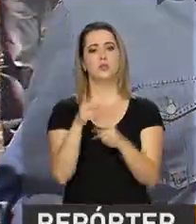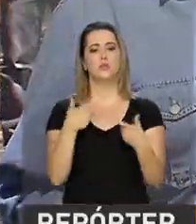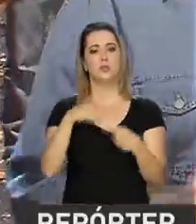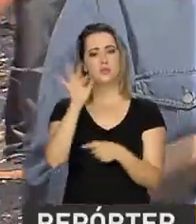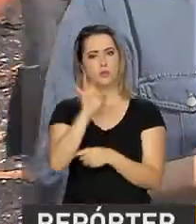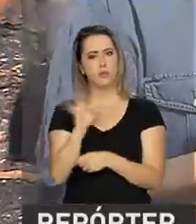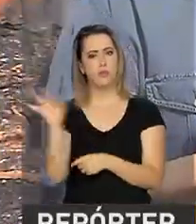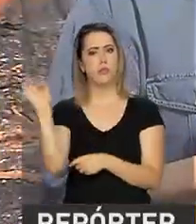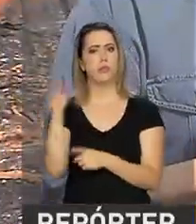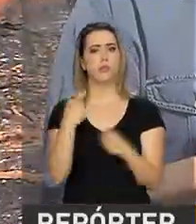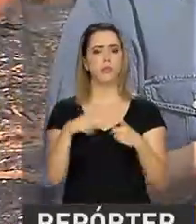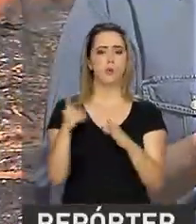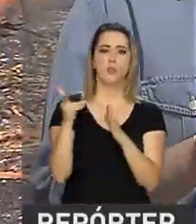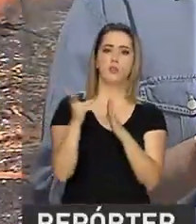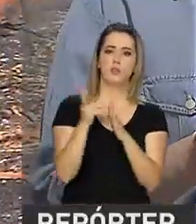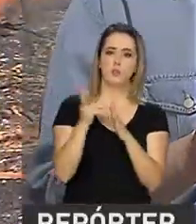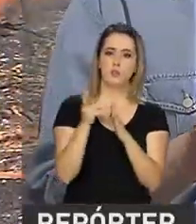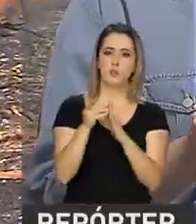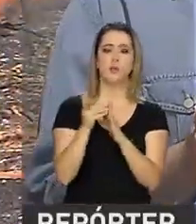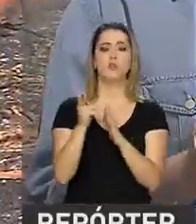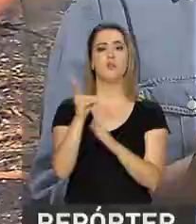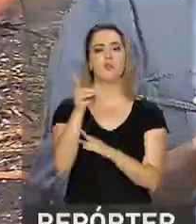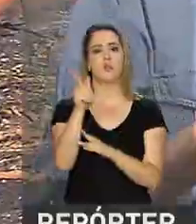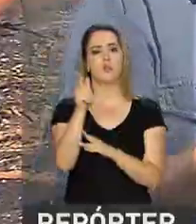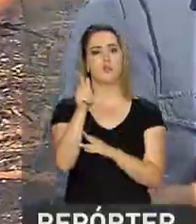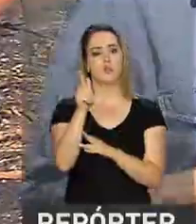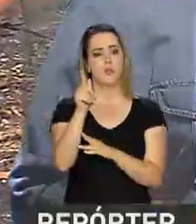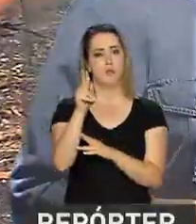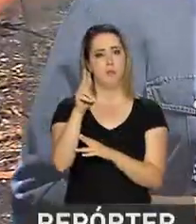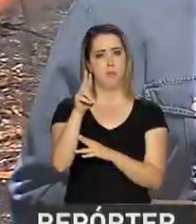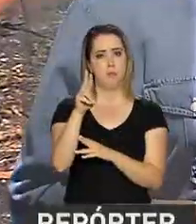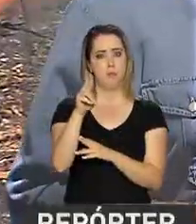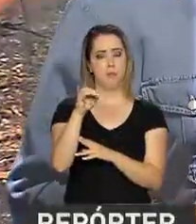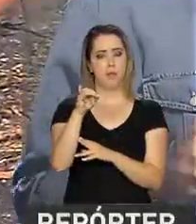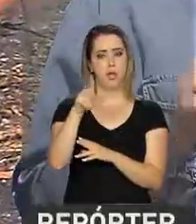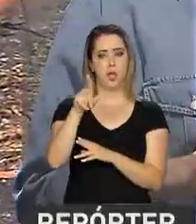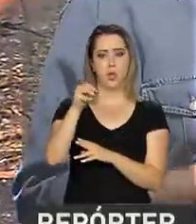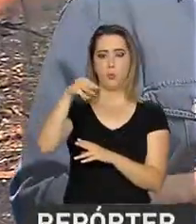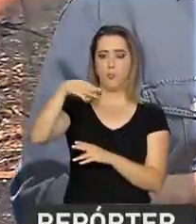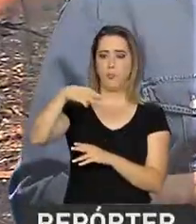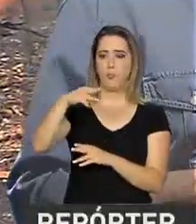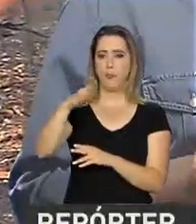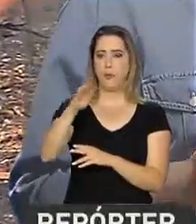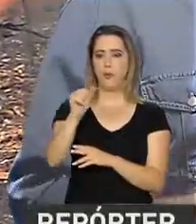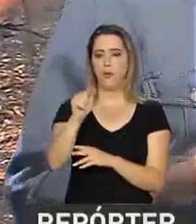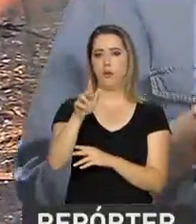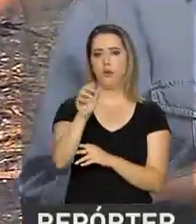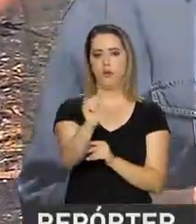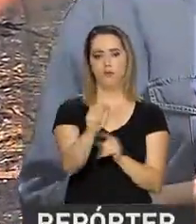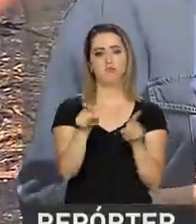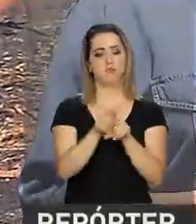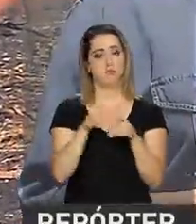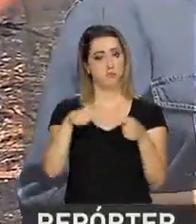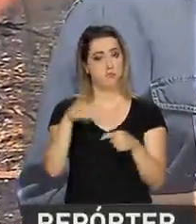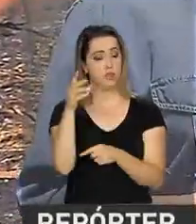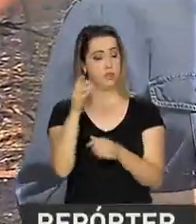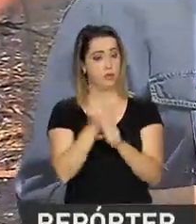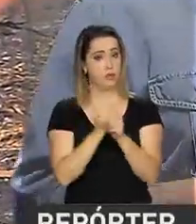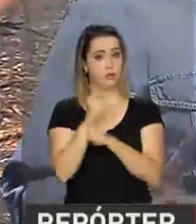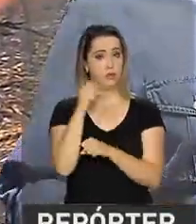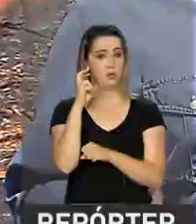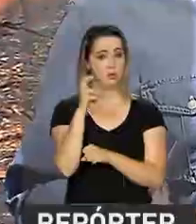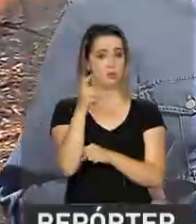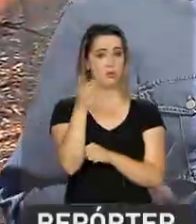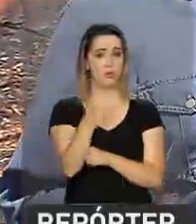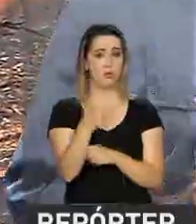federais terras indígenas e quilombolas e assentamentos rurais neste ano são 52 brigadas